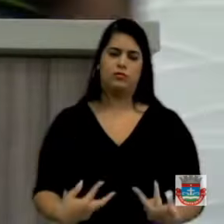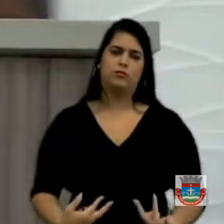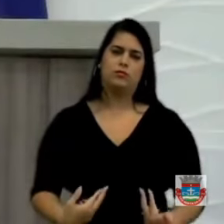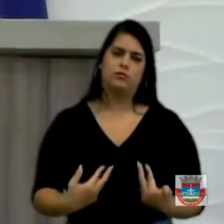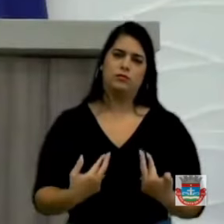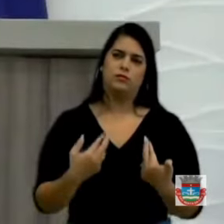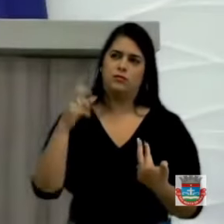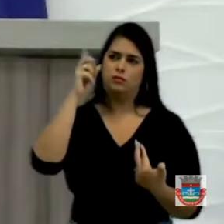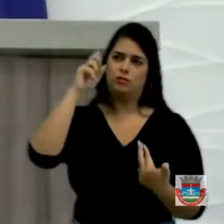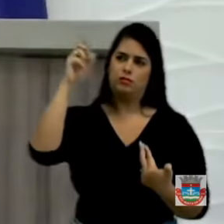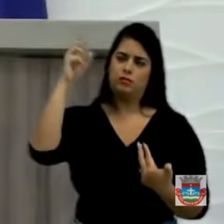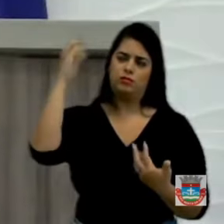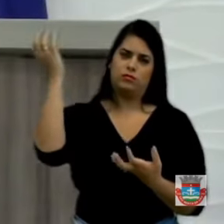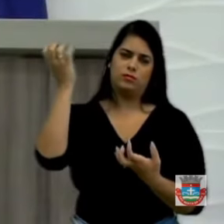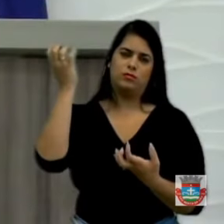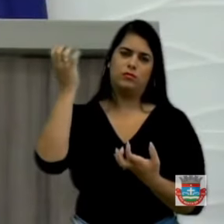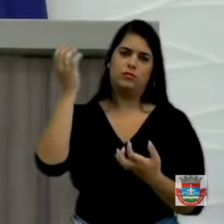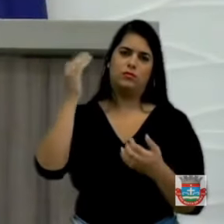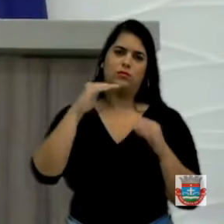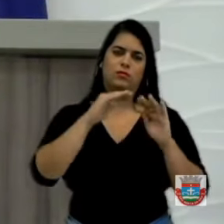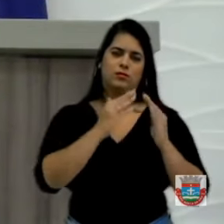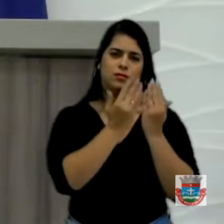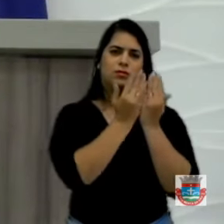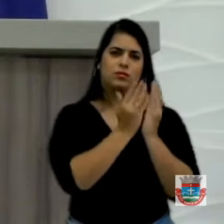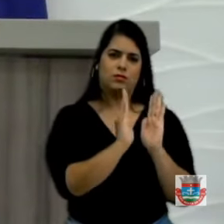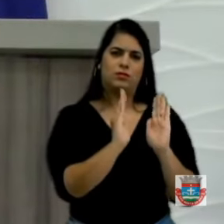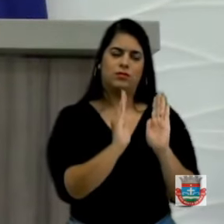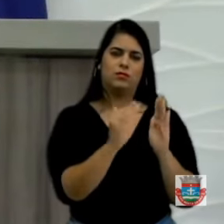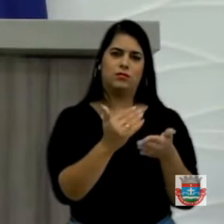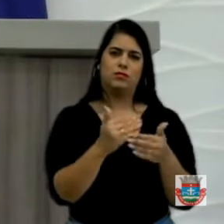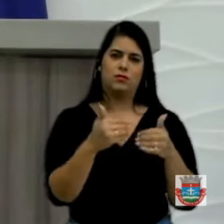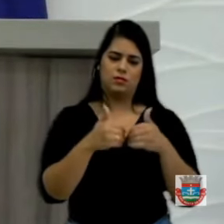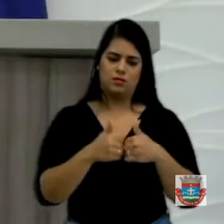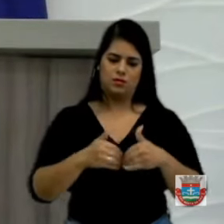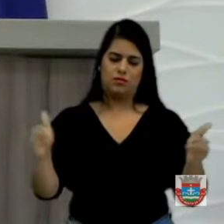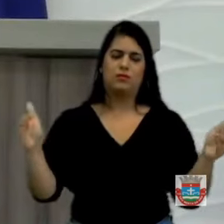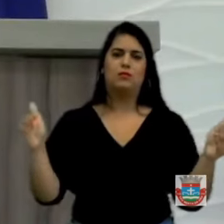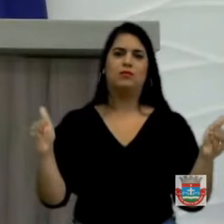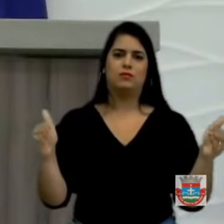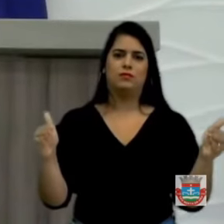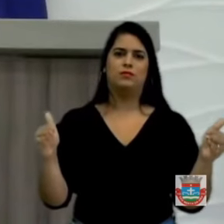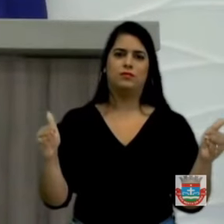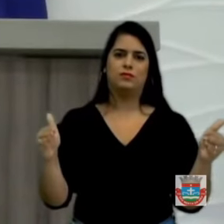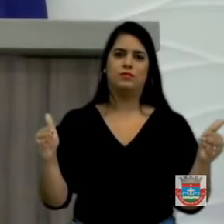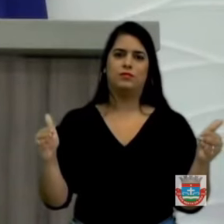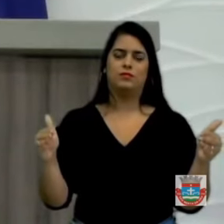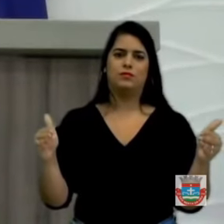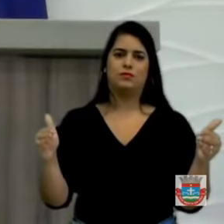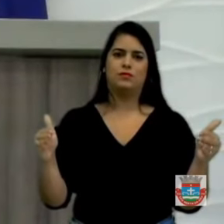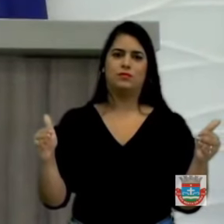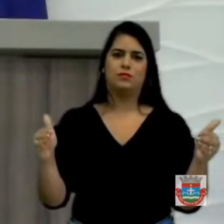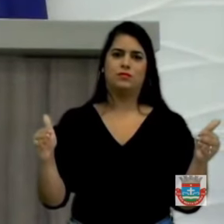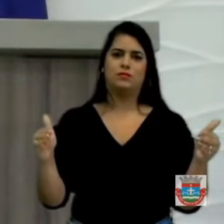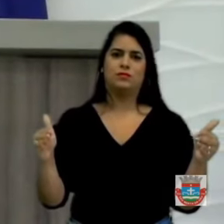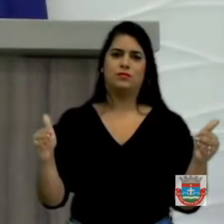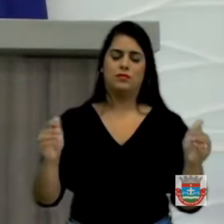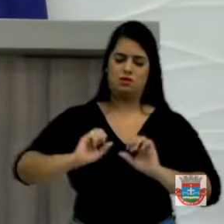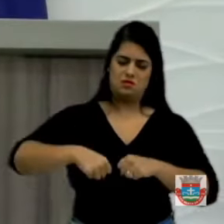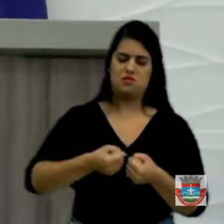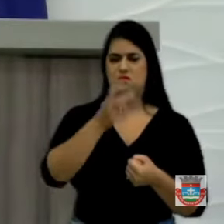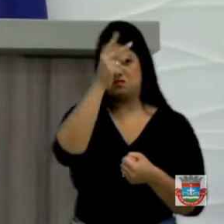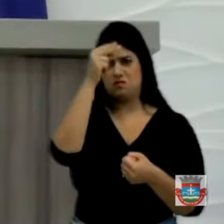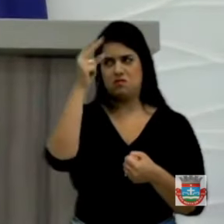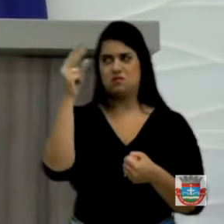quiser, vai abrir. Com a graça de Deus, o esforço do prefeito, de Paulo Renato,